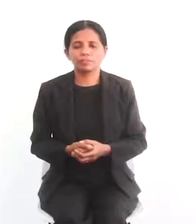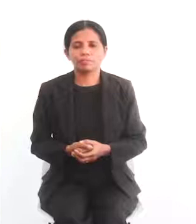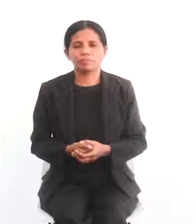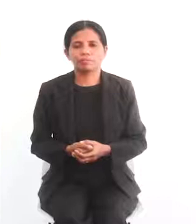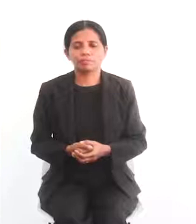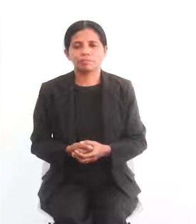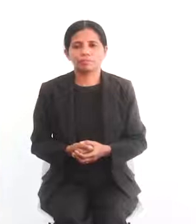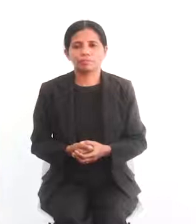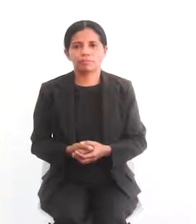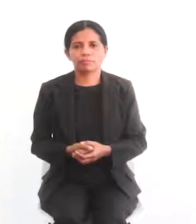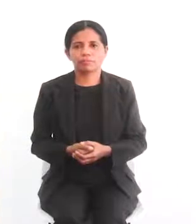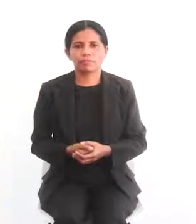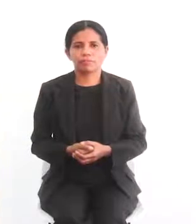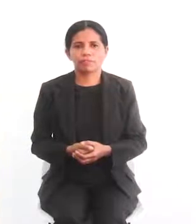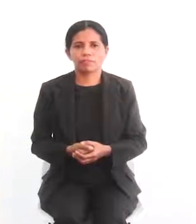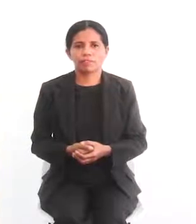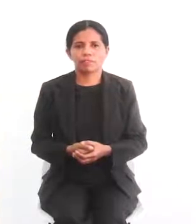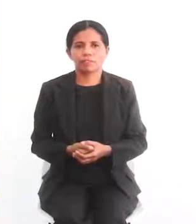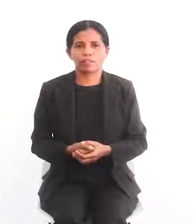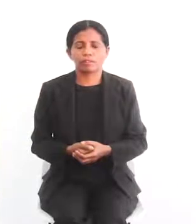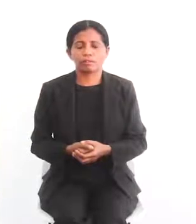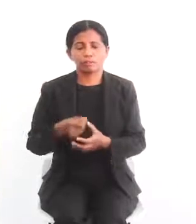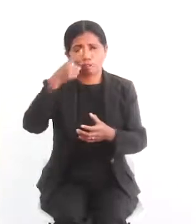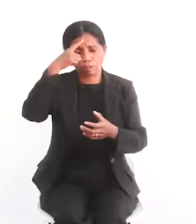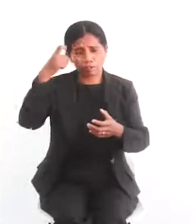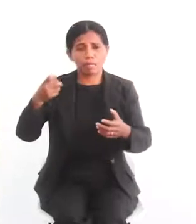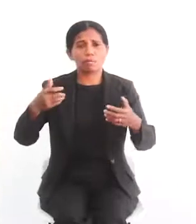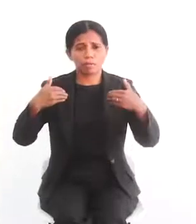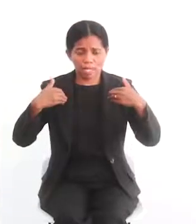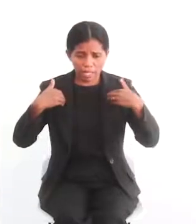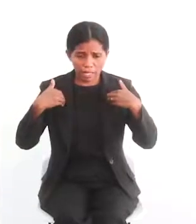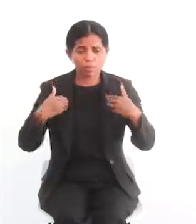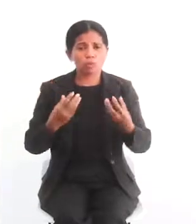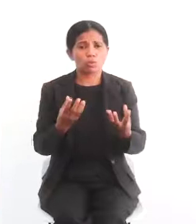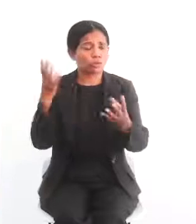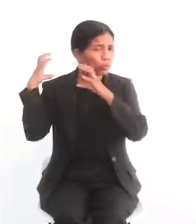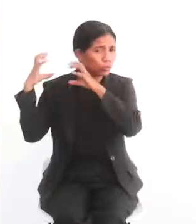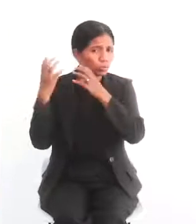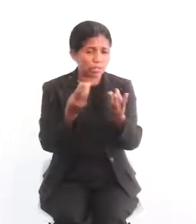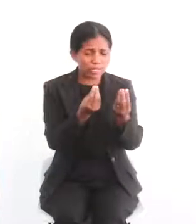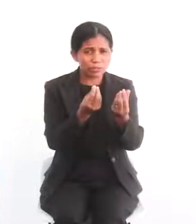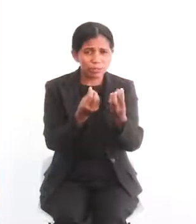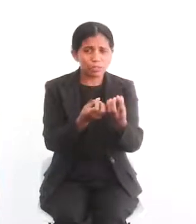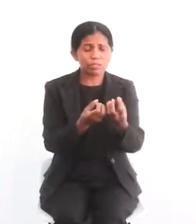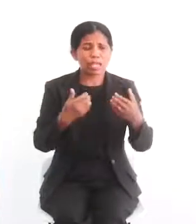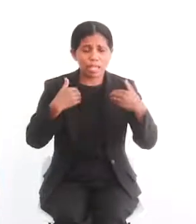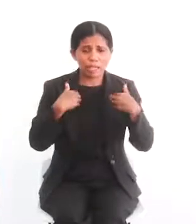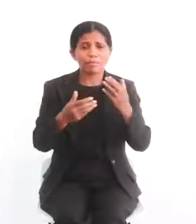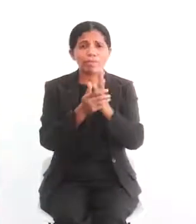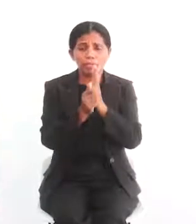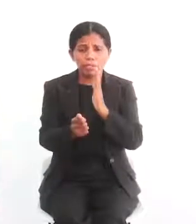dos cocos. Como o coco ralado ainda tinha muito óleo, o